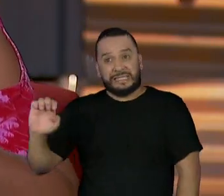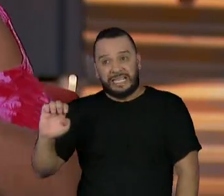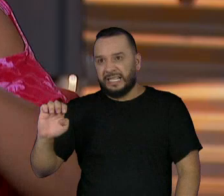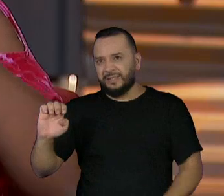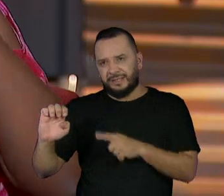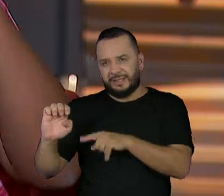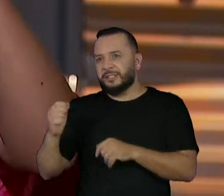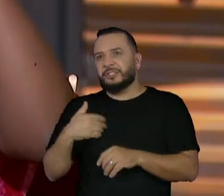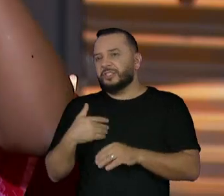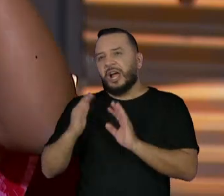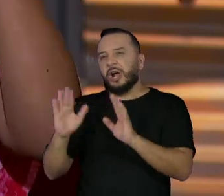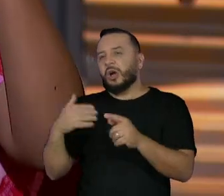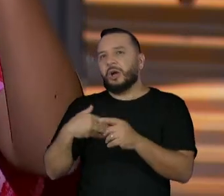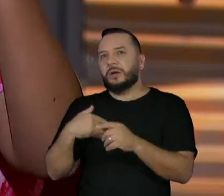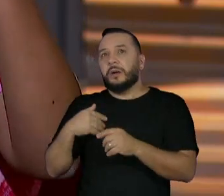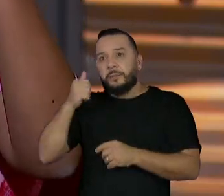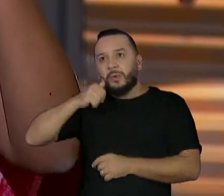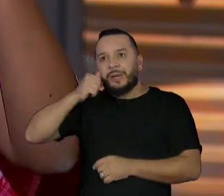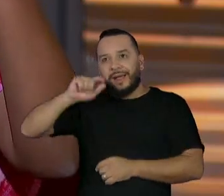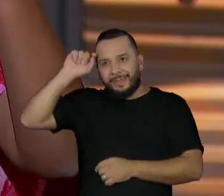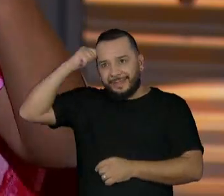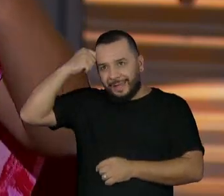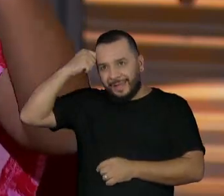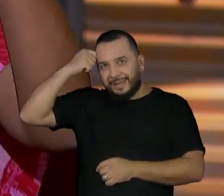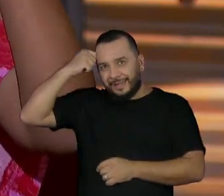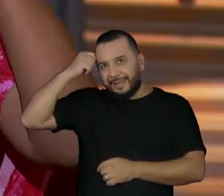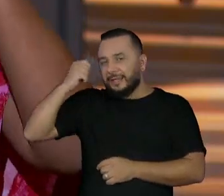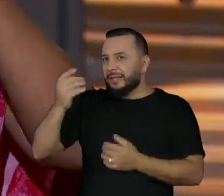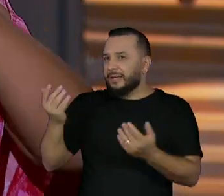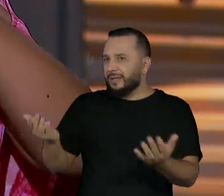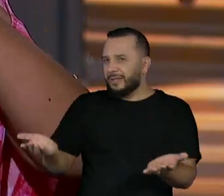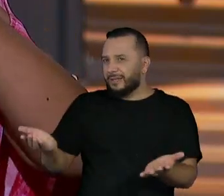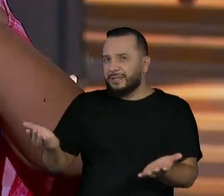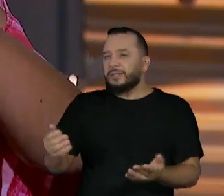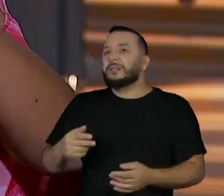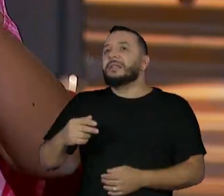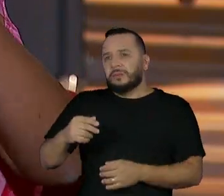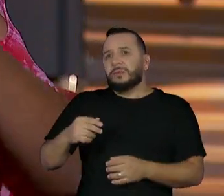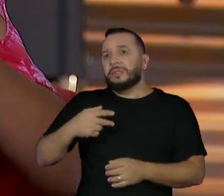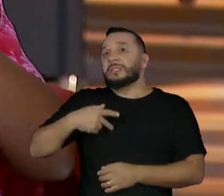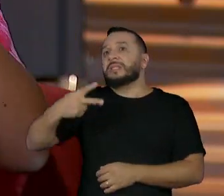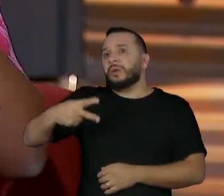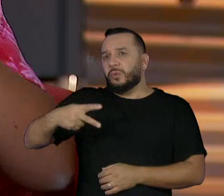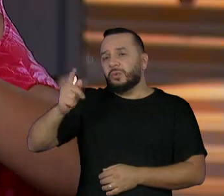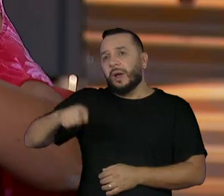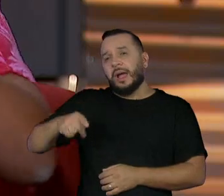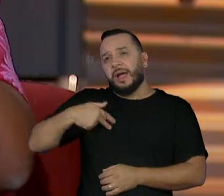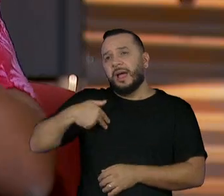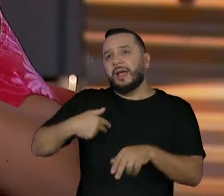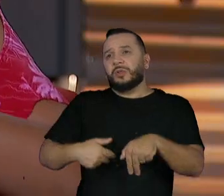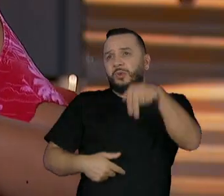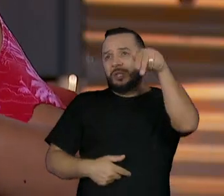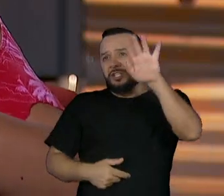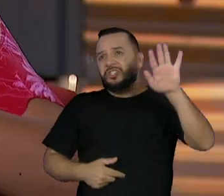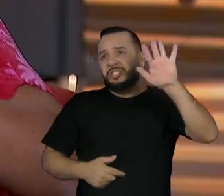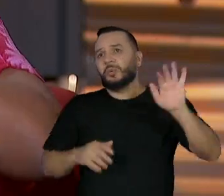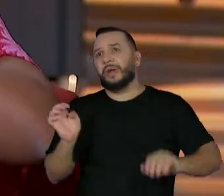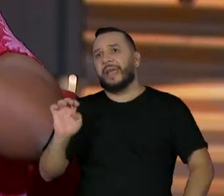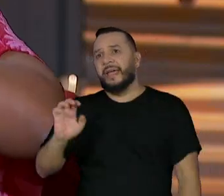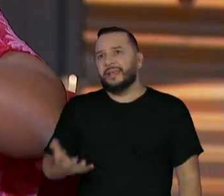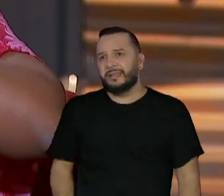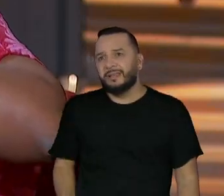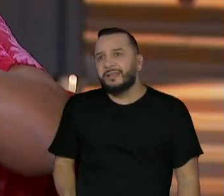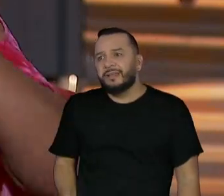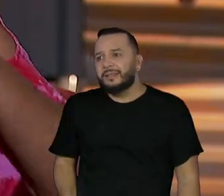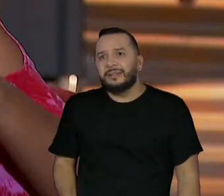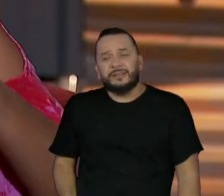diversa, presidida por uma mulher negra pró-unista. O vice, que era o secretário-geral, também era um nordestino gay pró-unista. A